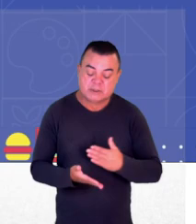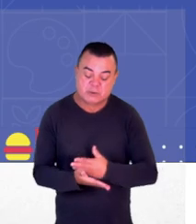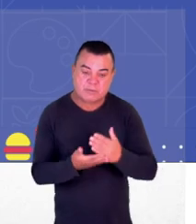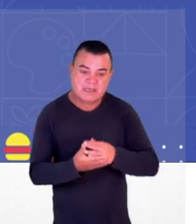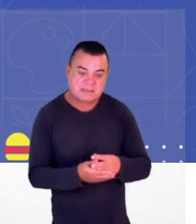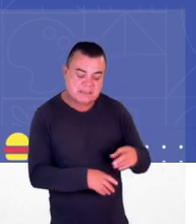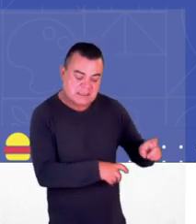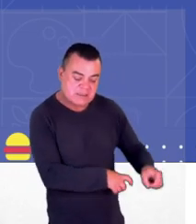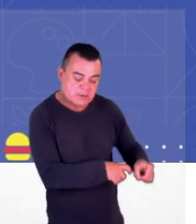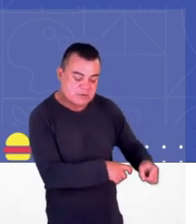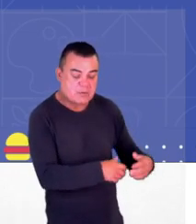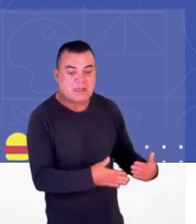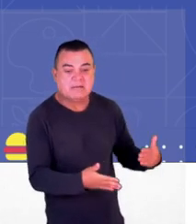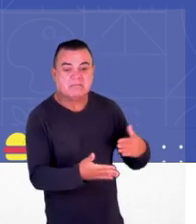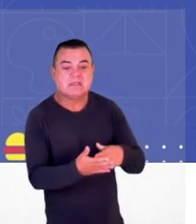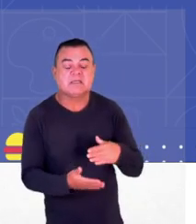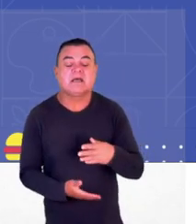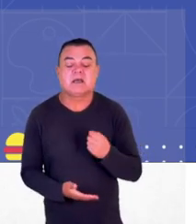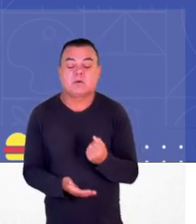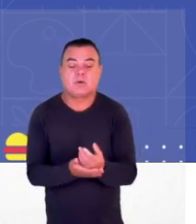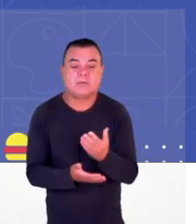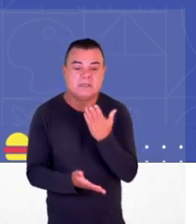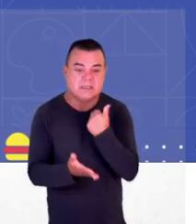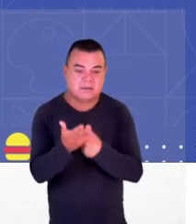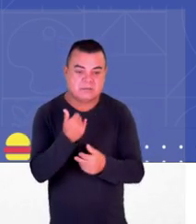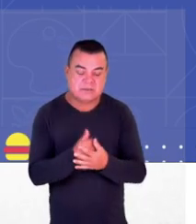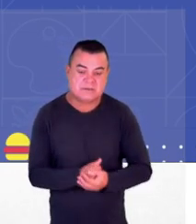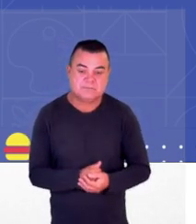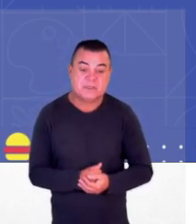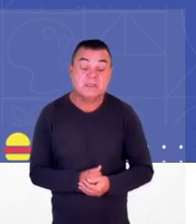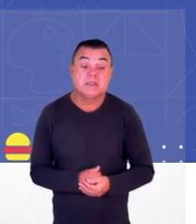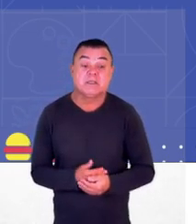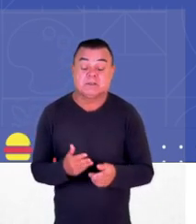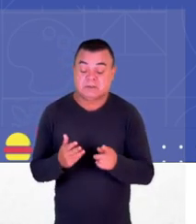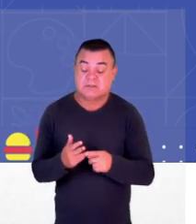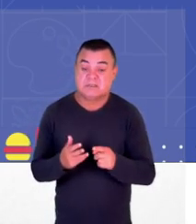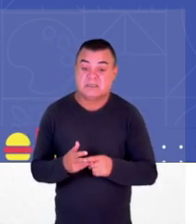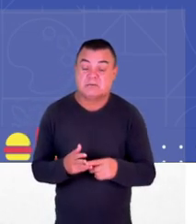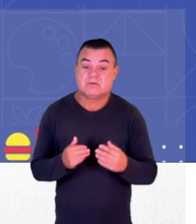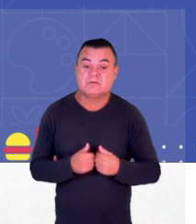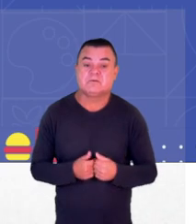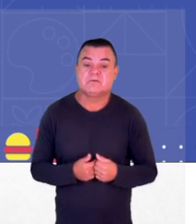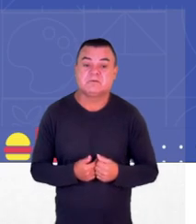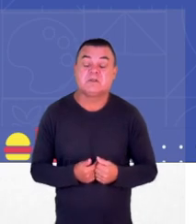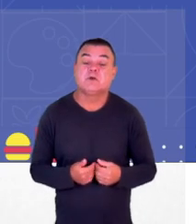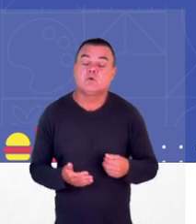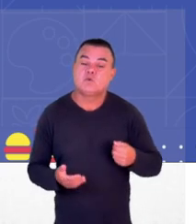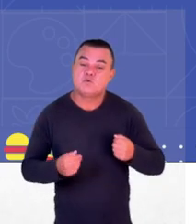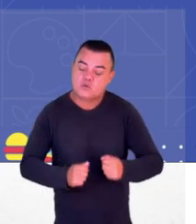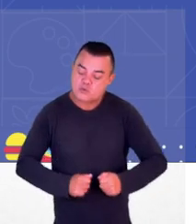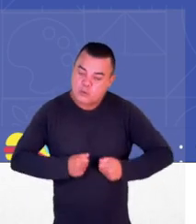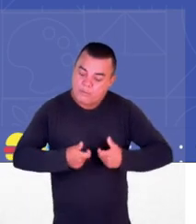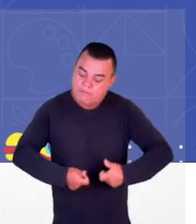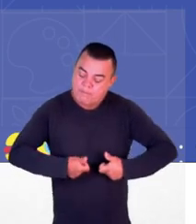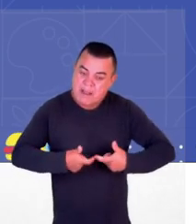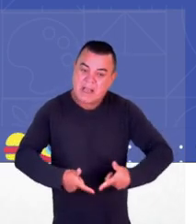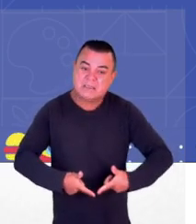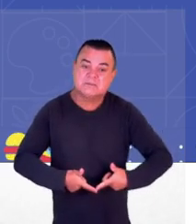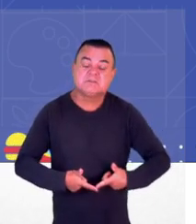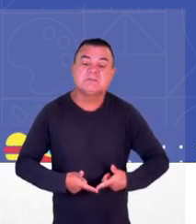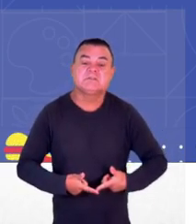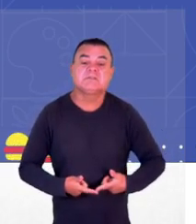consumo de alimentos e um terceiro eixo olhando paraa mobilização para o combate à fome